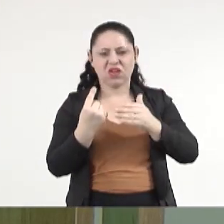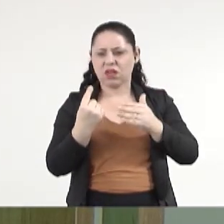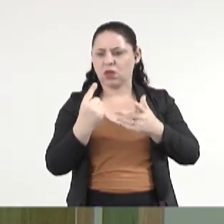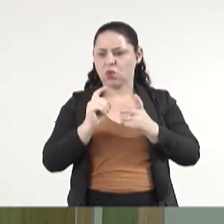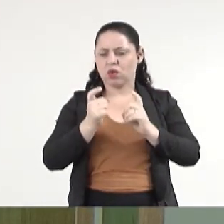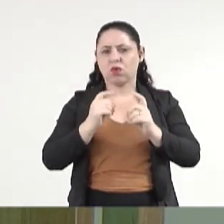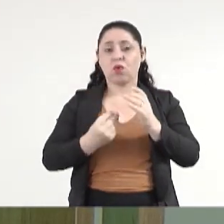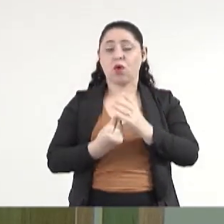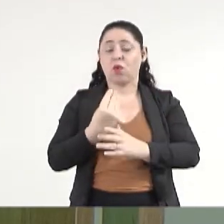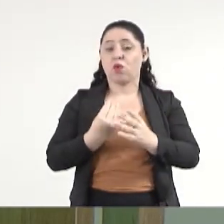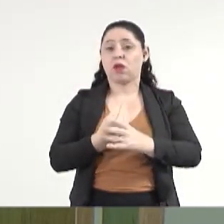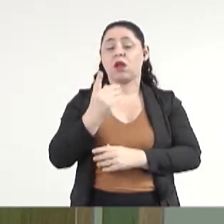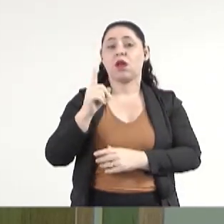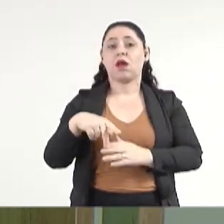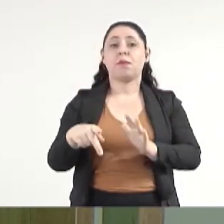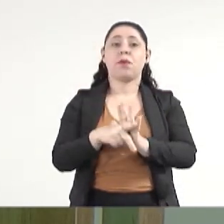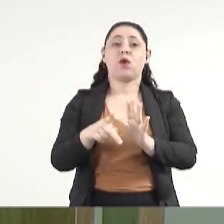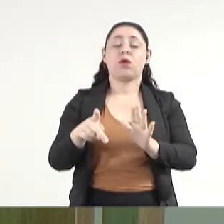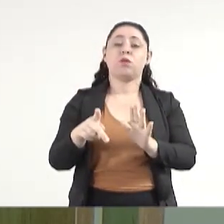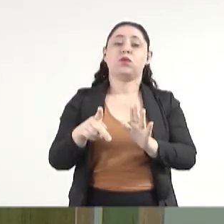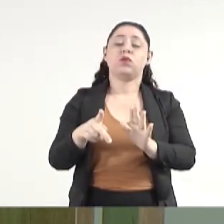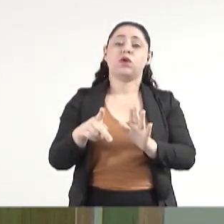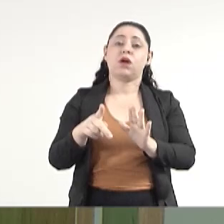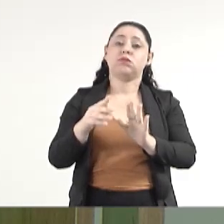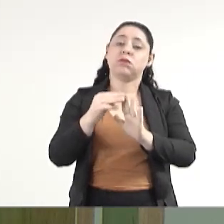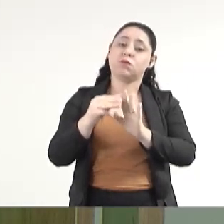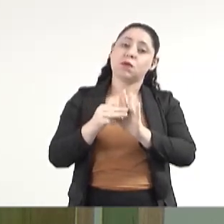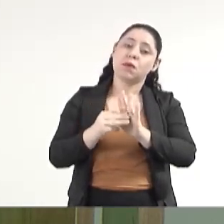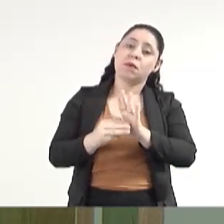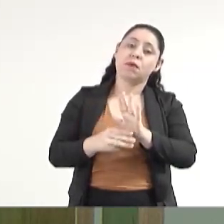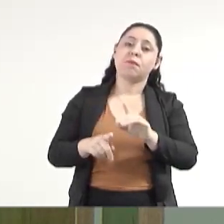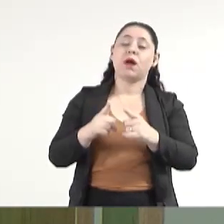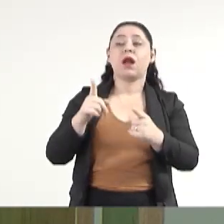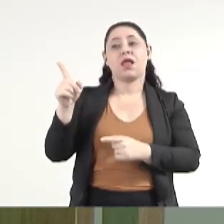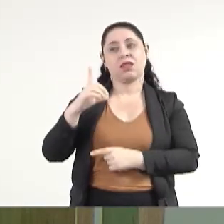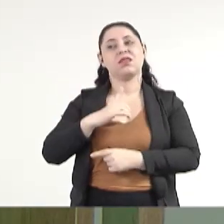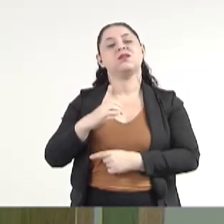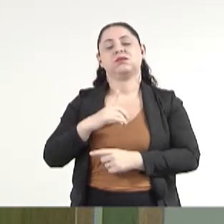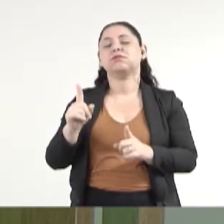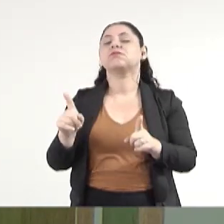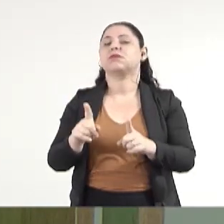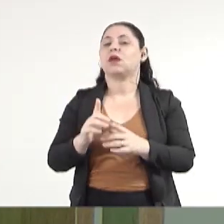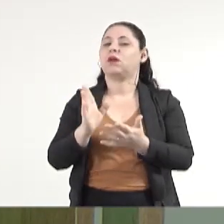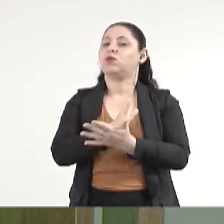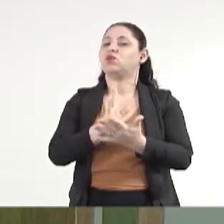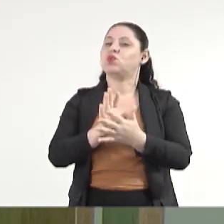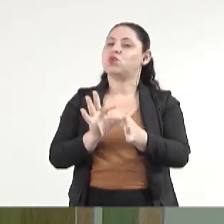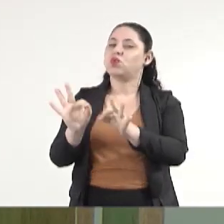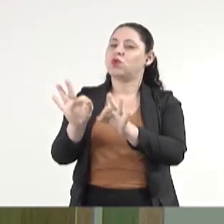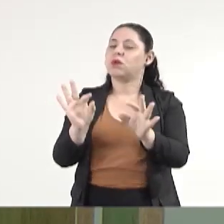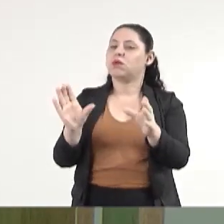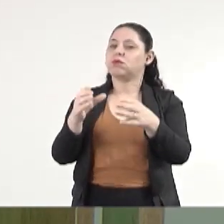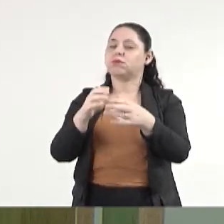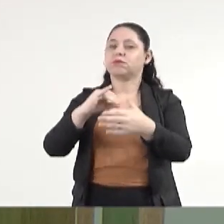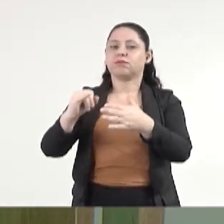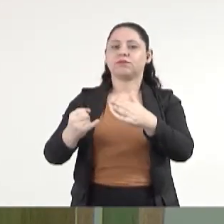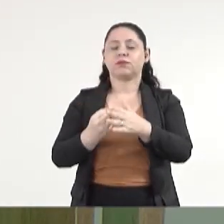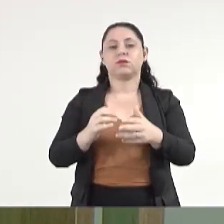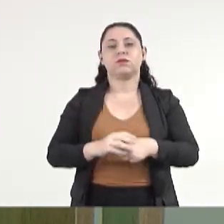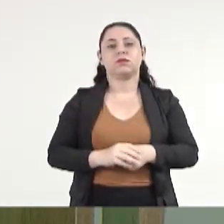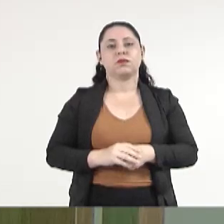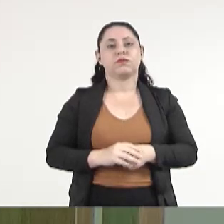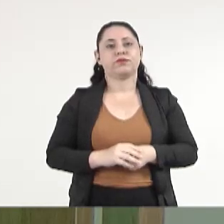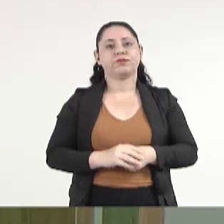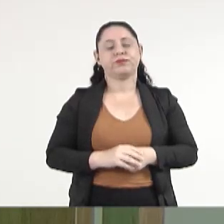nas reuniões que foram construídas essa minuta, mas lá também existe algumas organizações. Então essa minuta